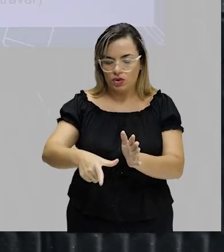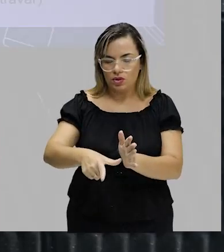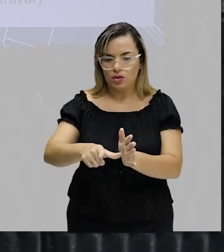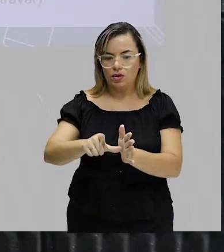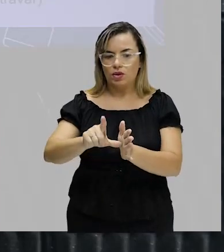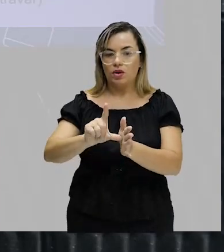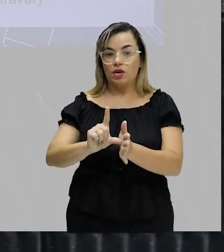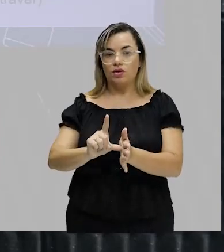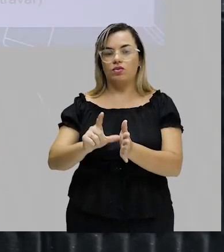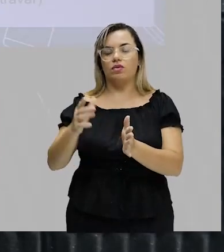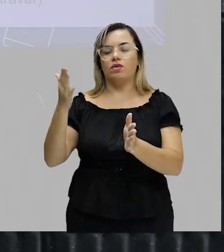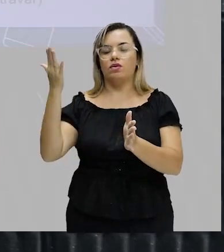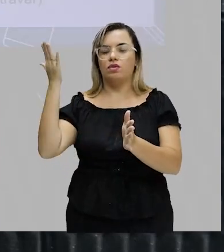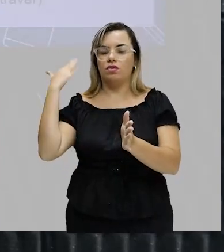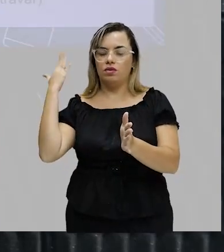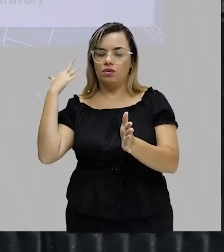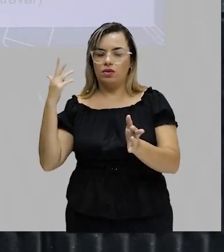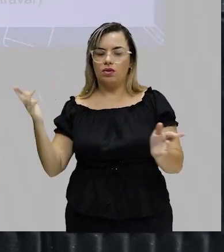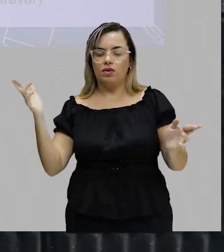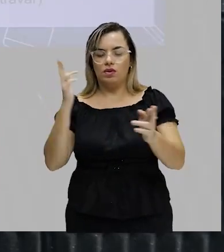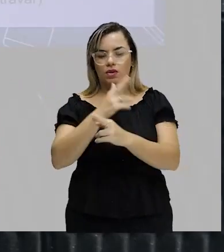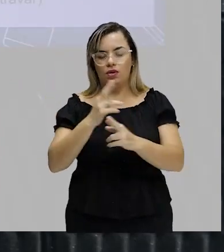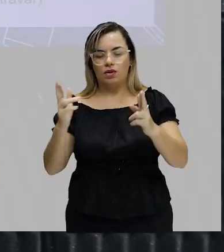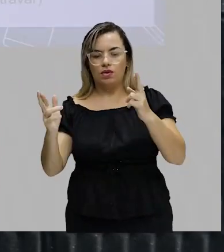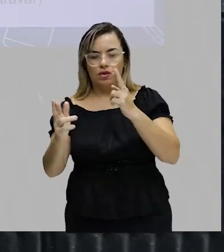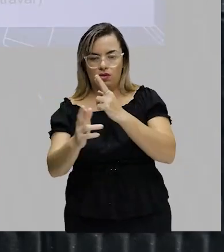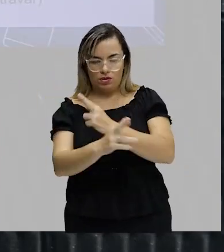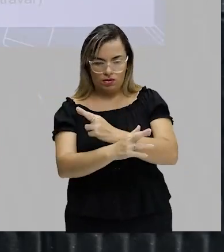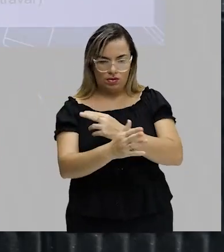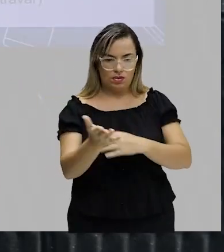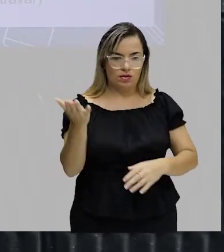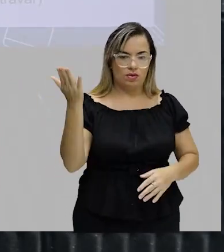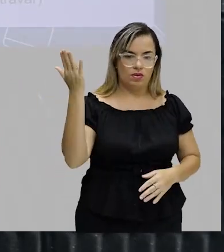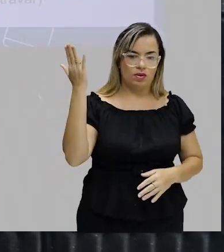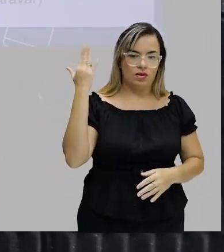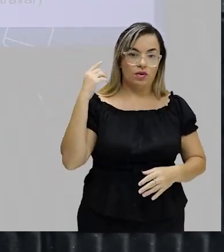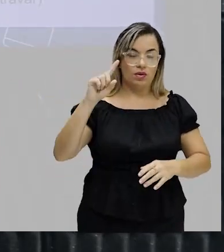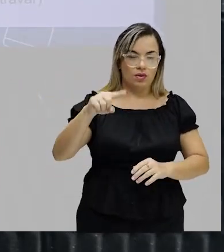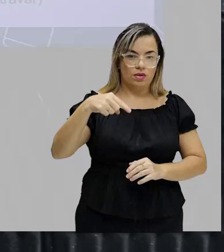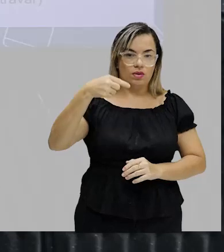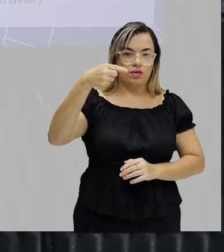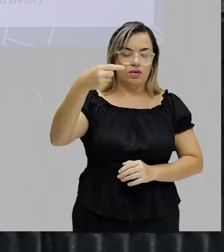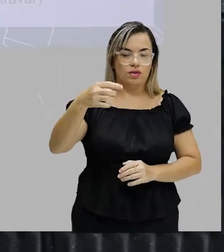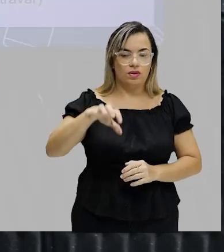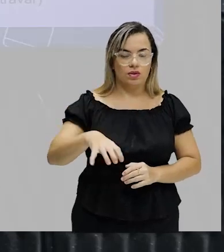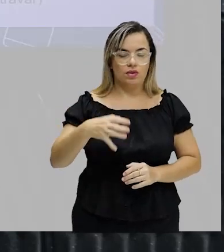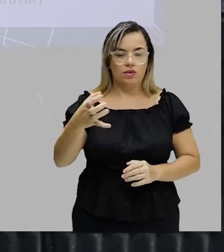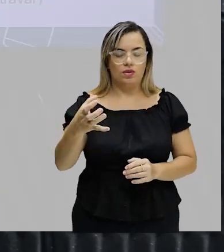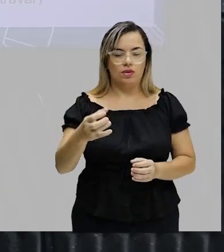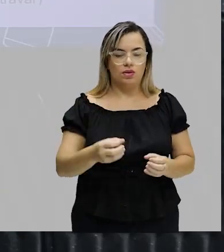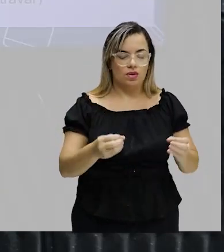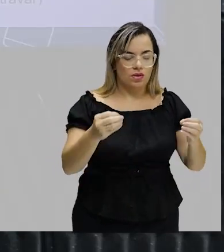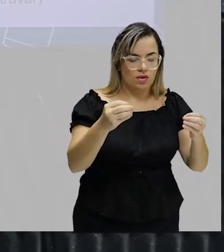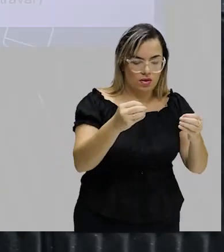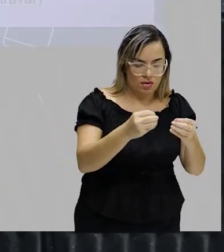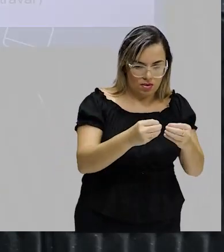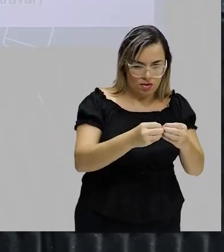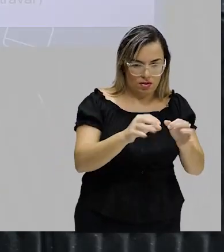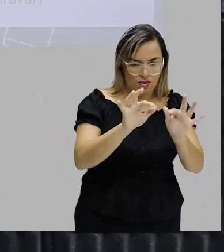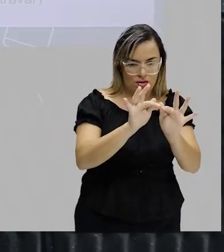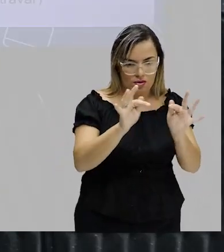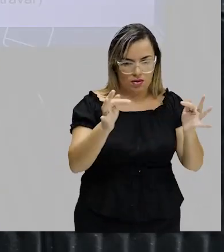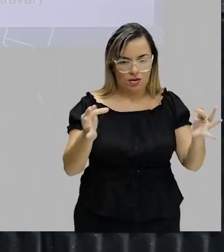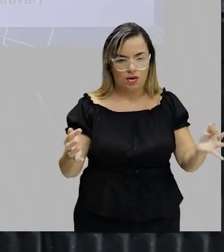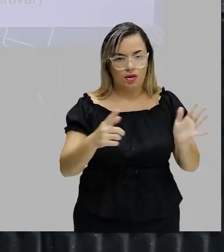ação antecedente, em relação a uma outra ação que aconteceu depois, que normalmente é representada pelo passado